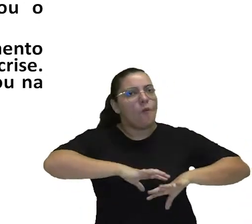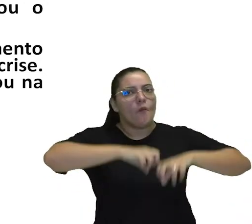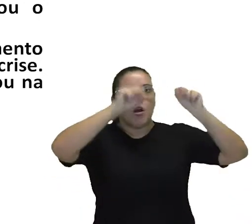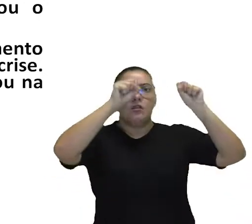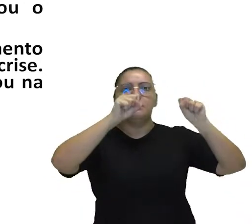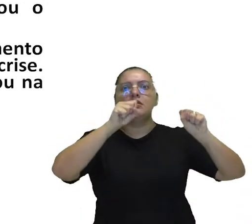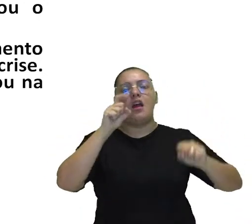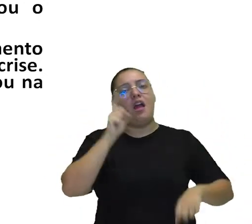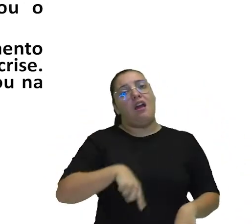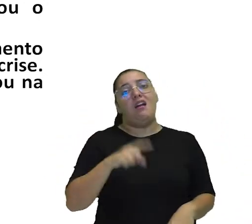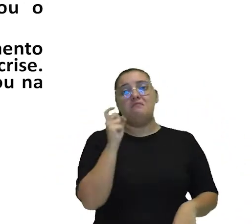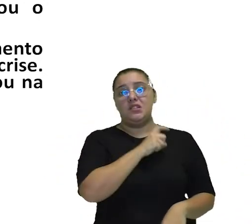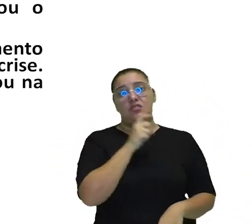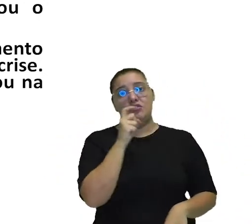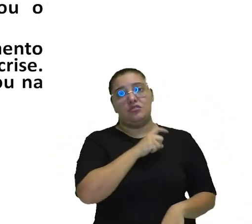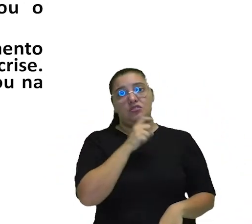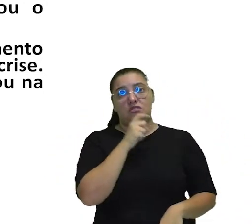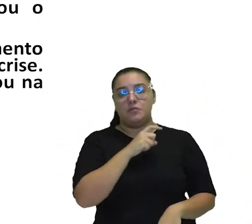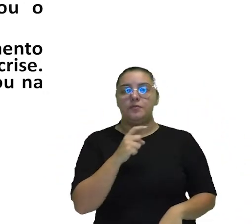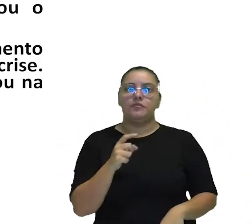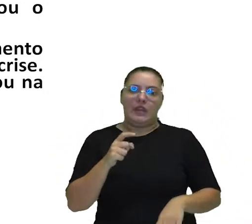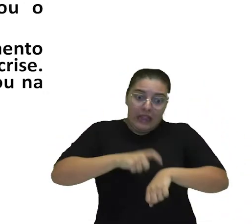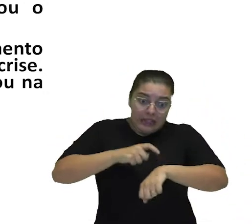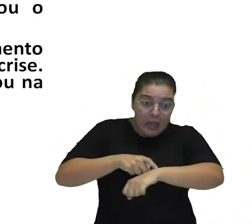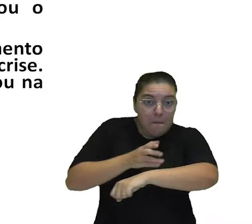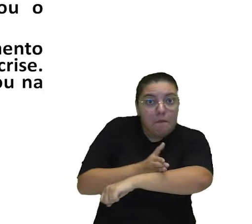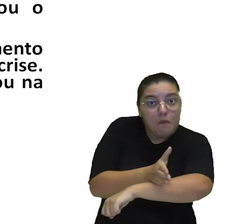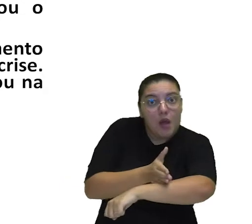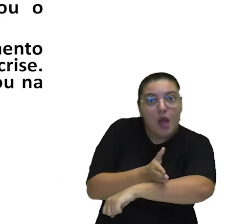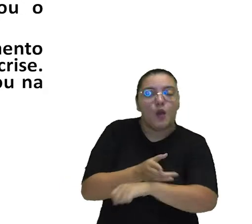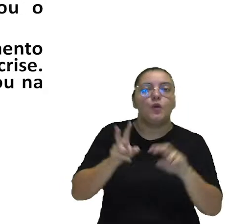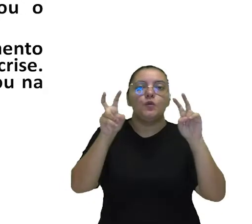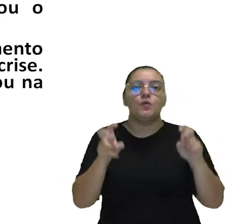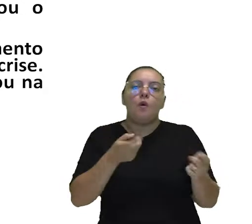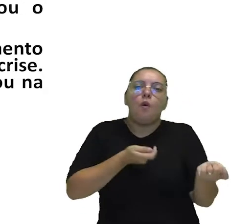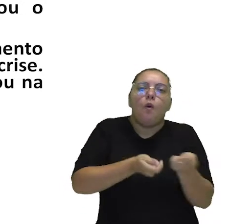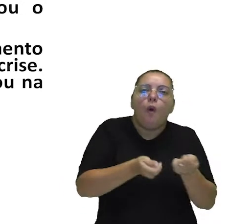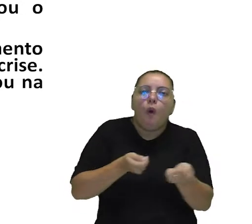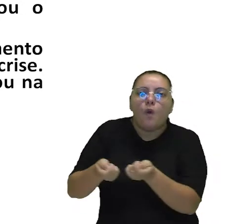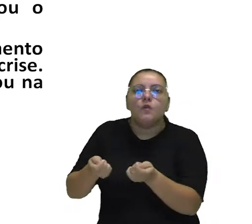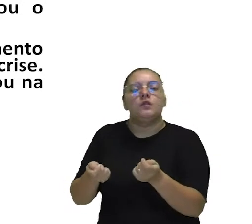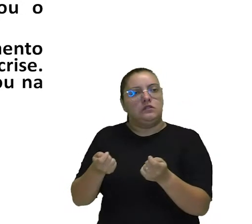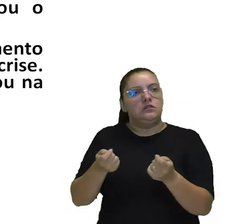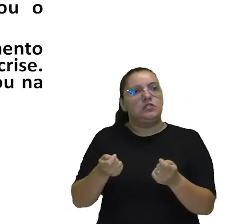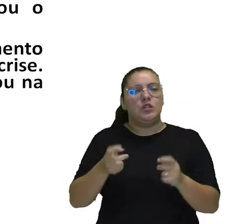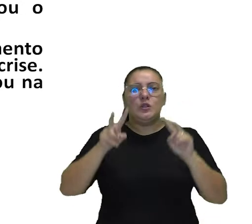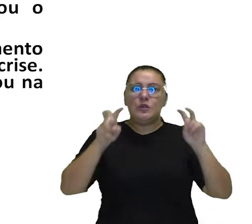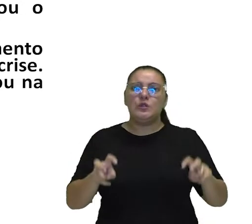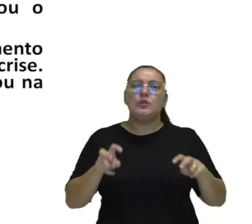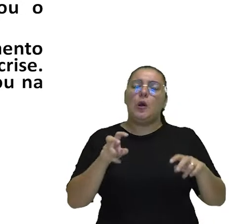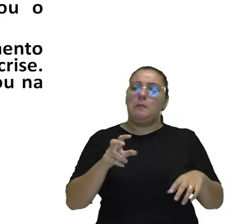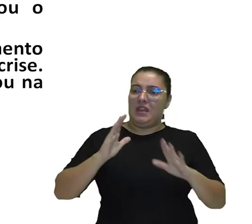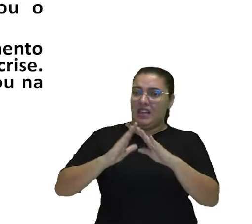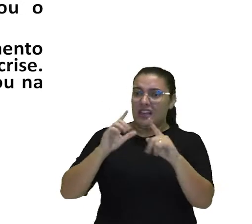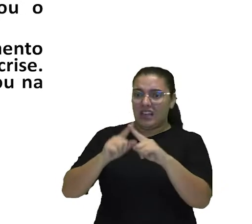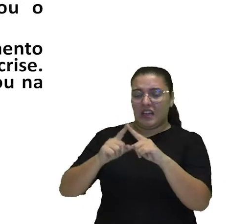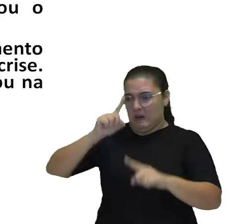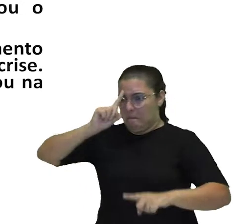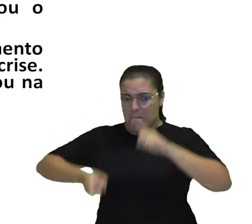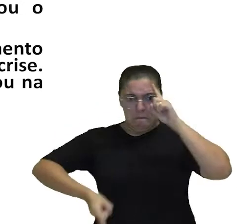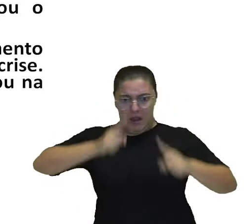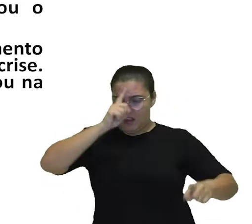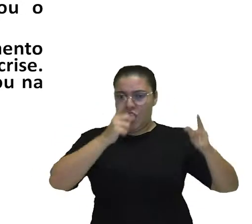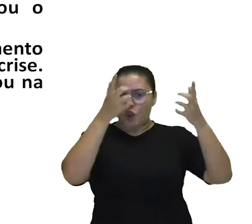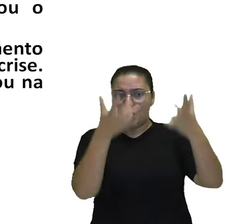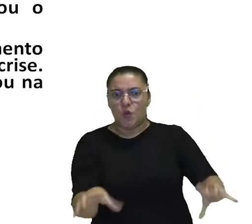isto é uma mentira. No tempo da Idade Média, por conta do controle muito grande, ideológico da Igreja Católica, que não queria